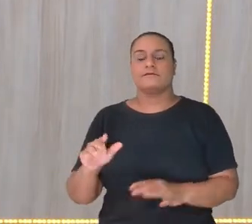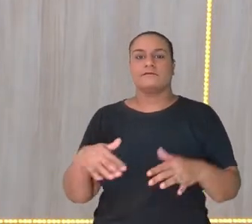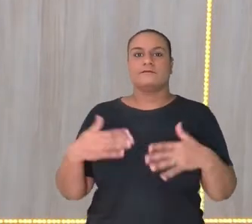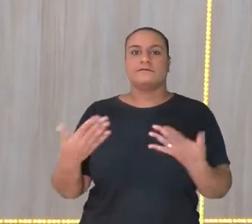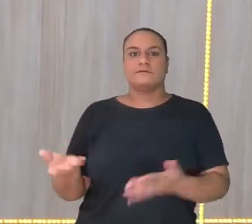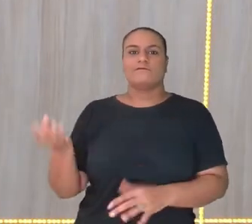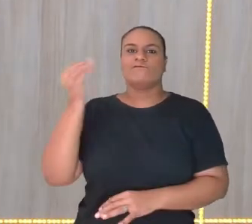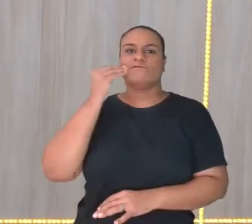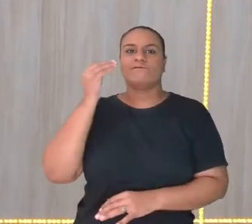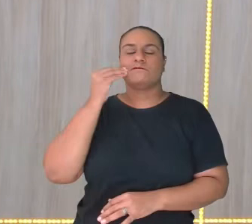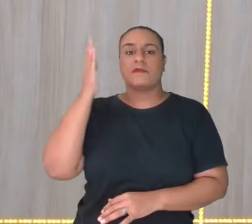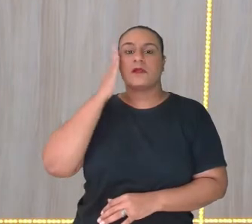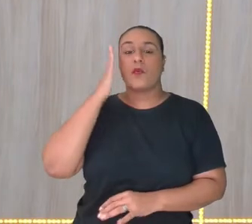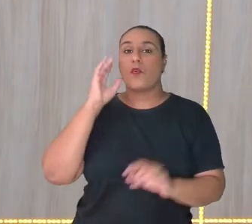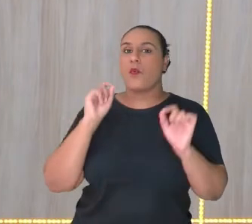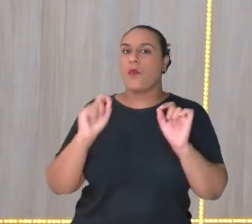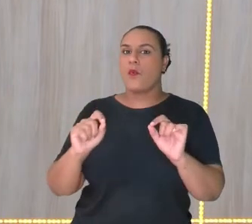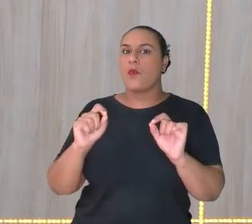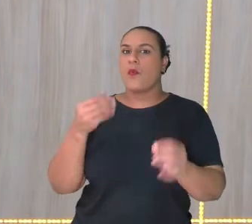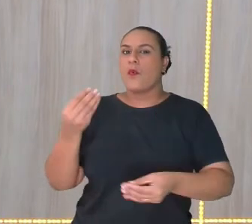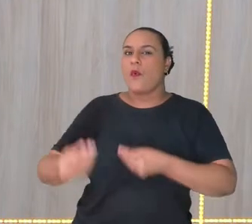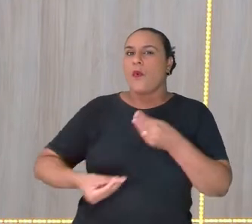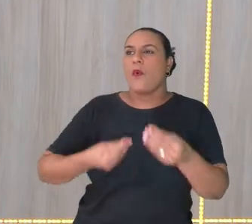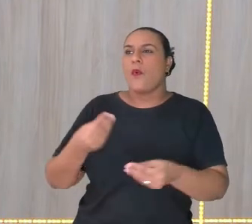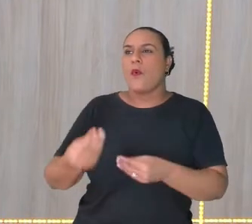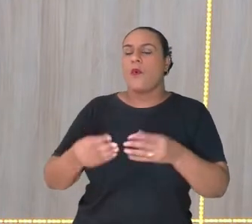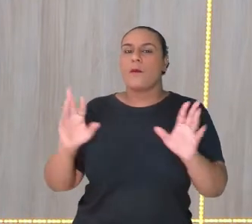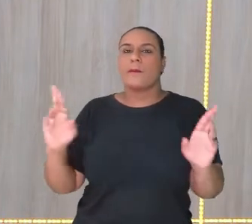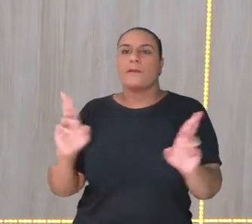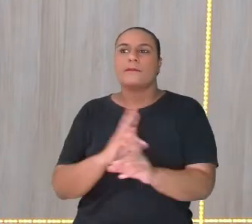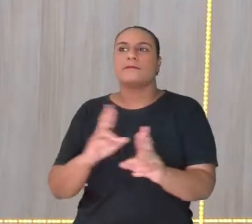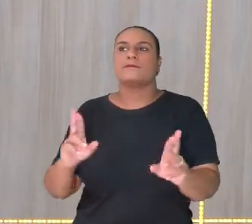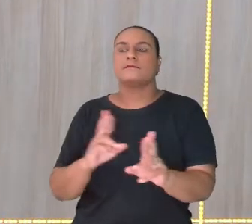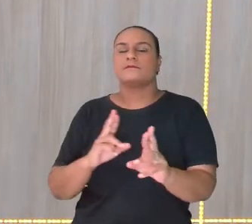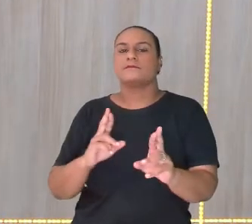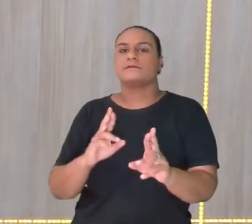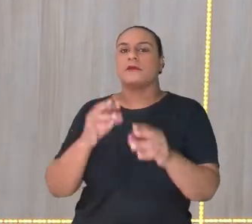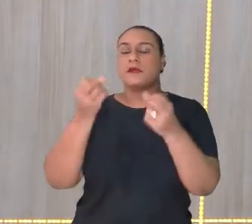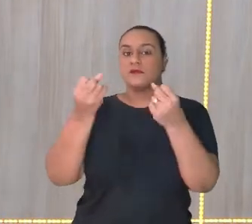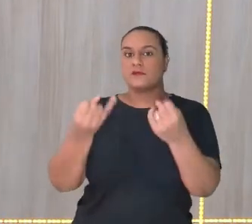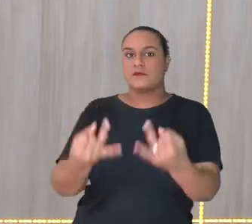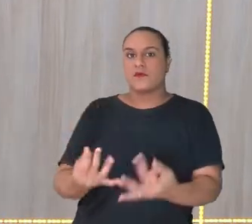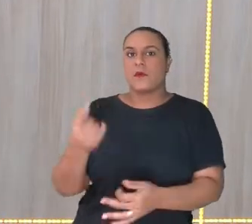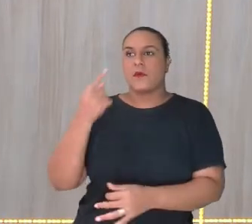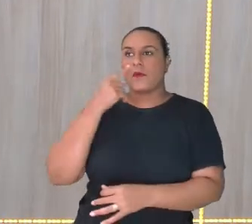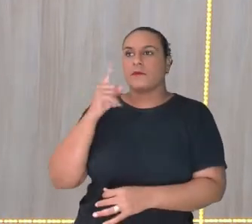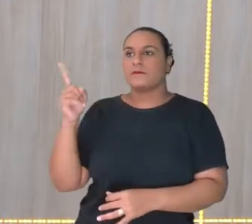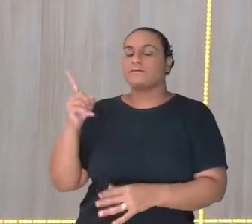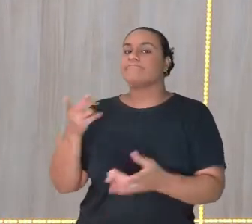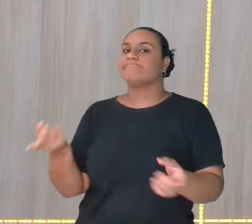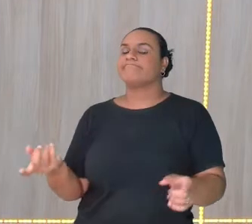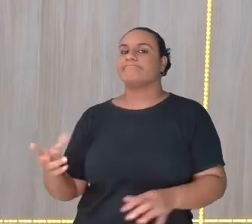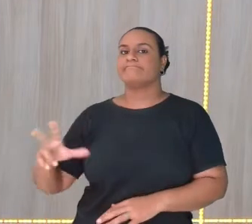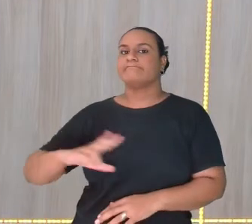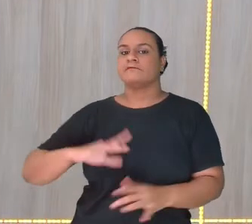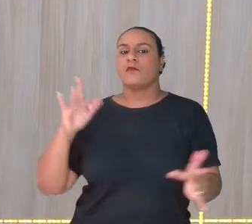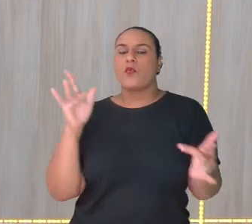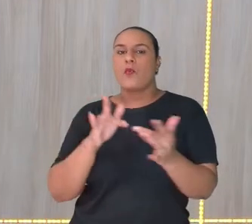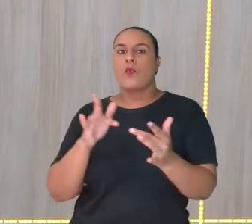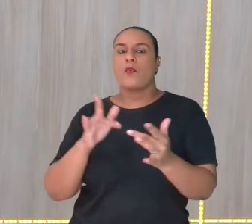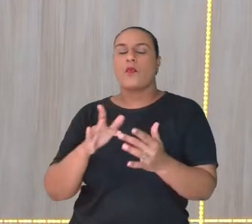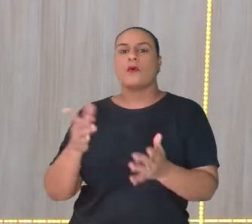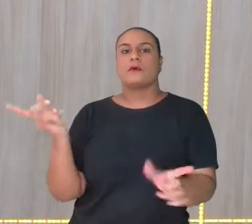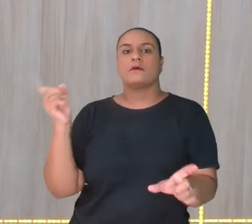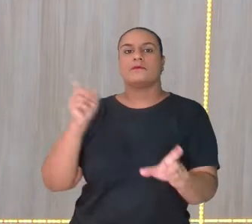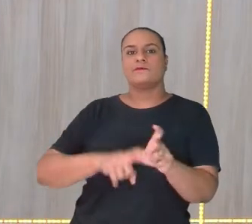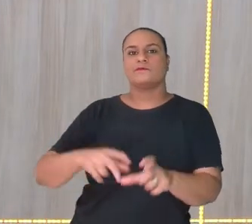vai tentar entender como que se dava essa relação. Veja, a gente falou aqui, ó, laços de dependência pessoal.